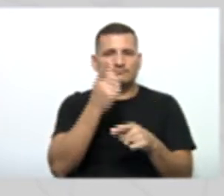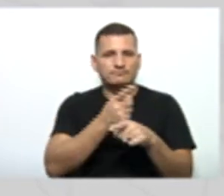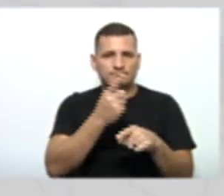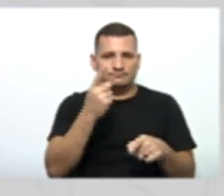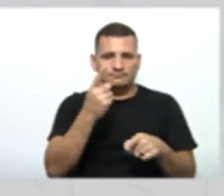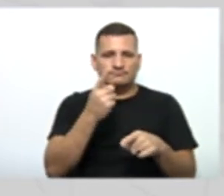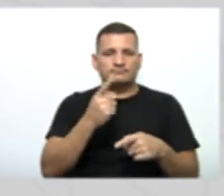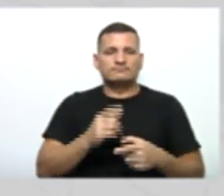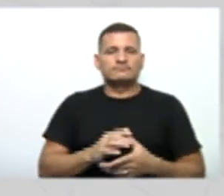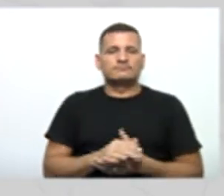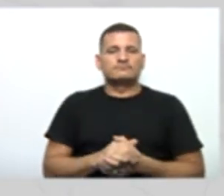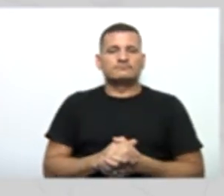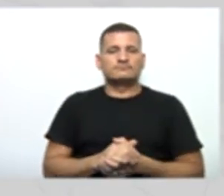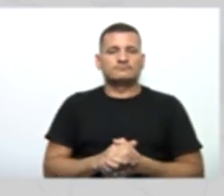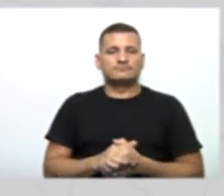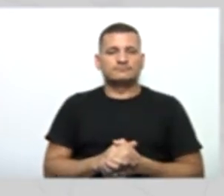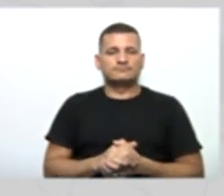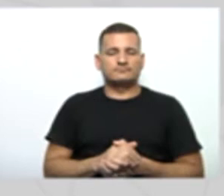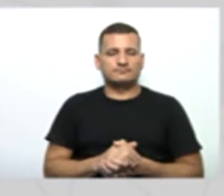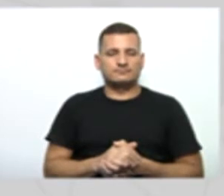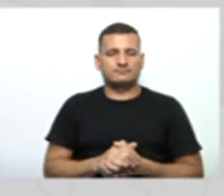Continuando aí, ó,